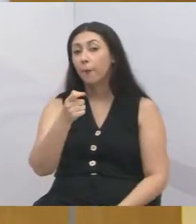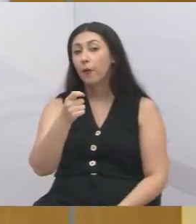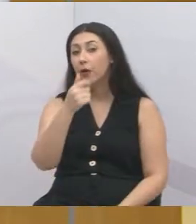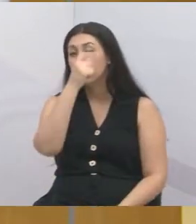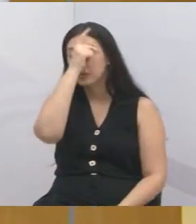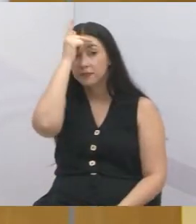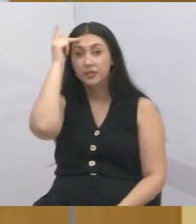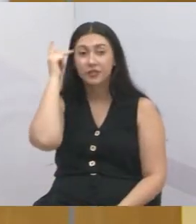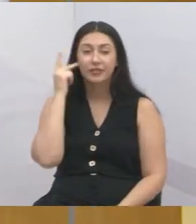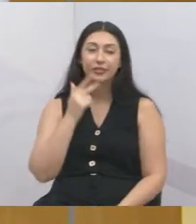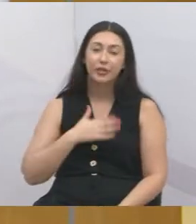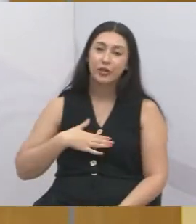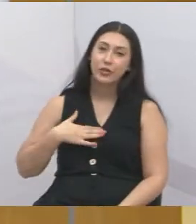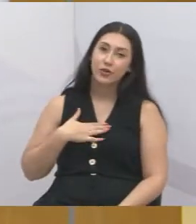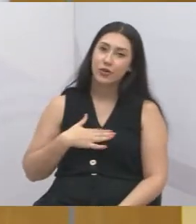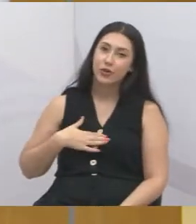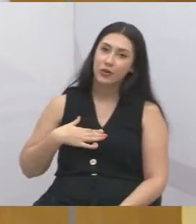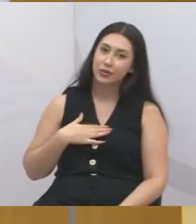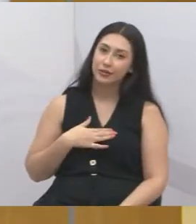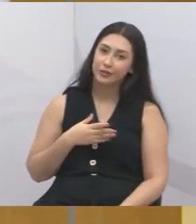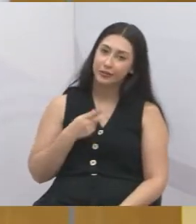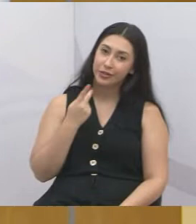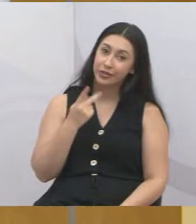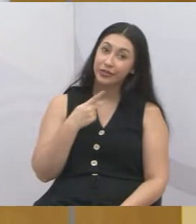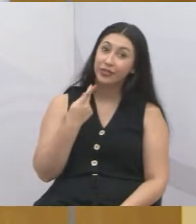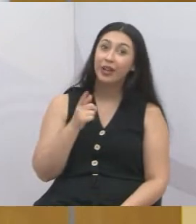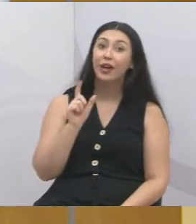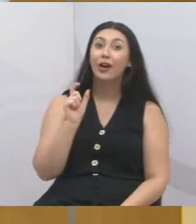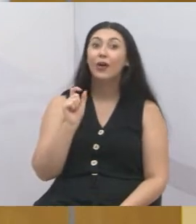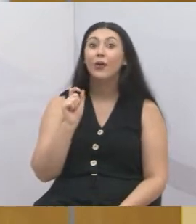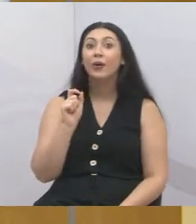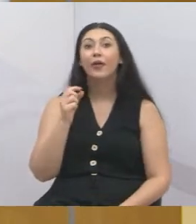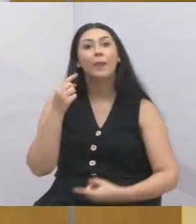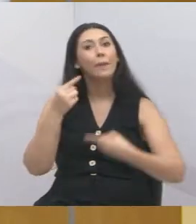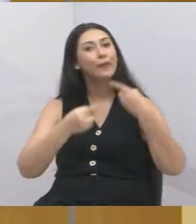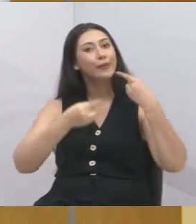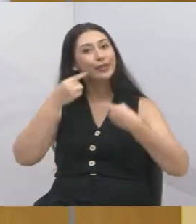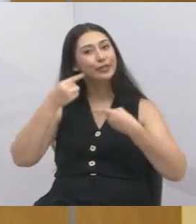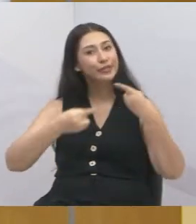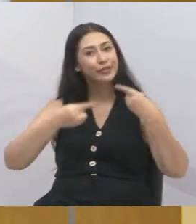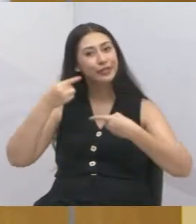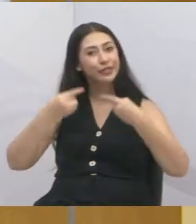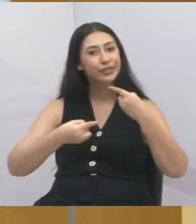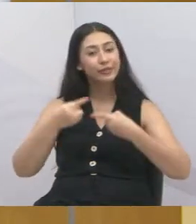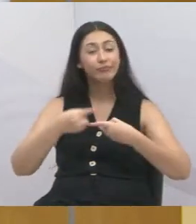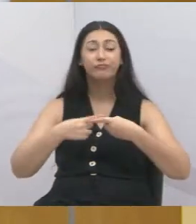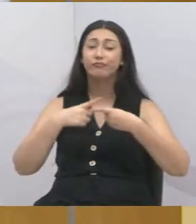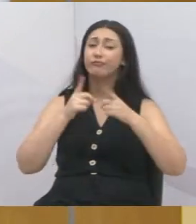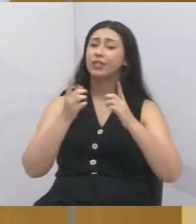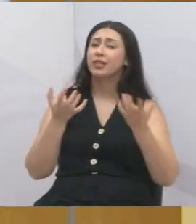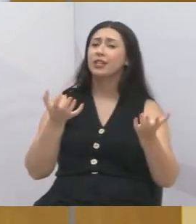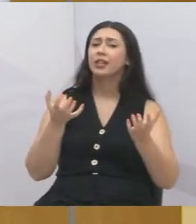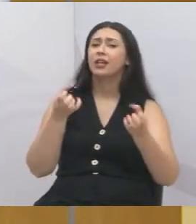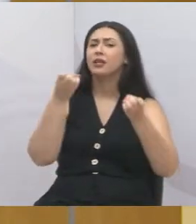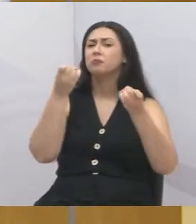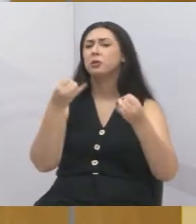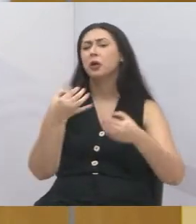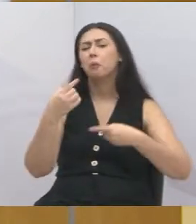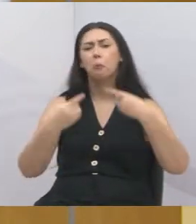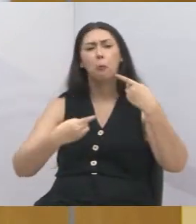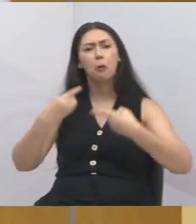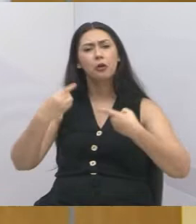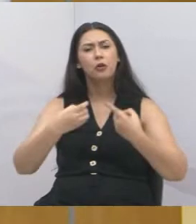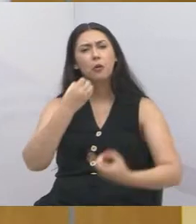pessoas gostam de falar, que é a política. Mas eu quero falar dentro da boa